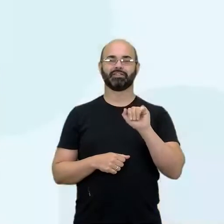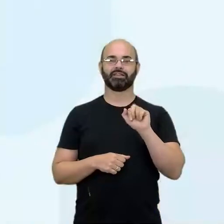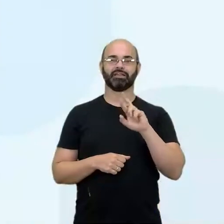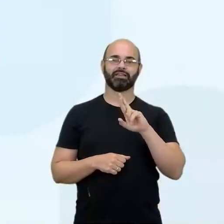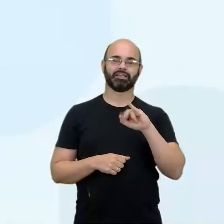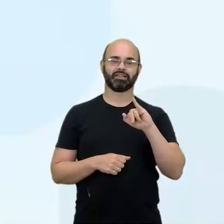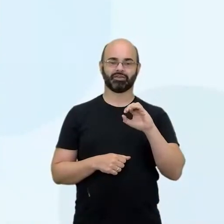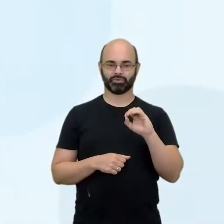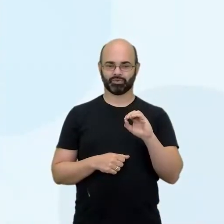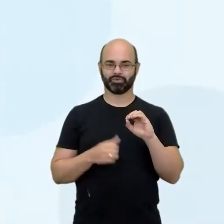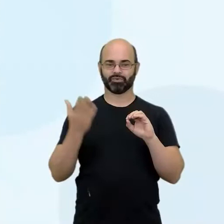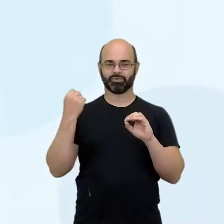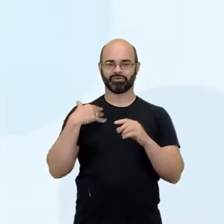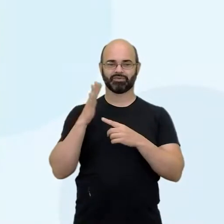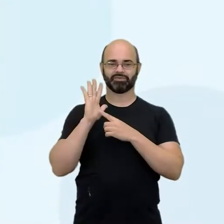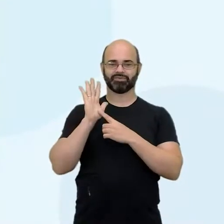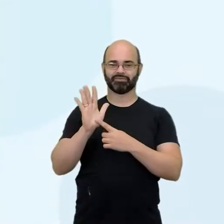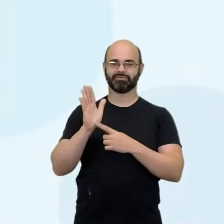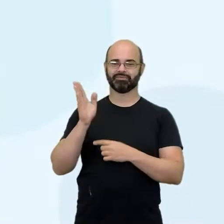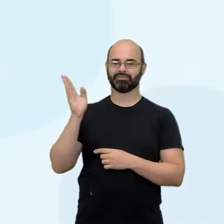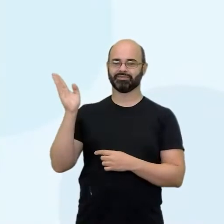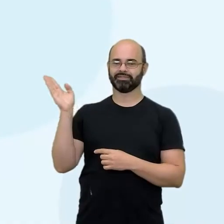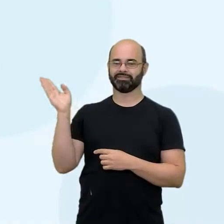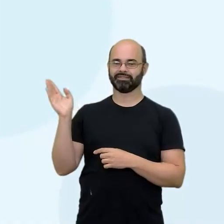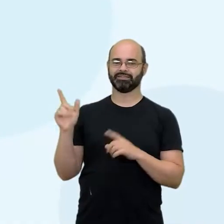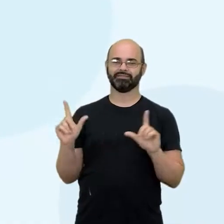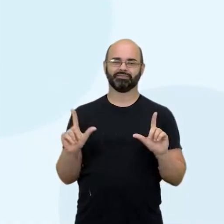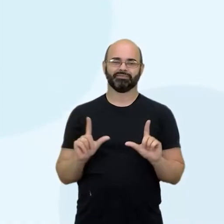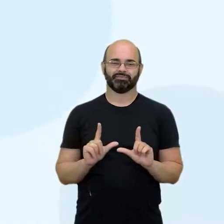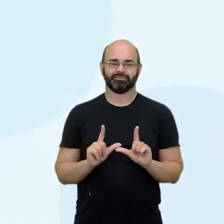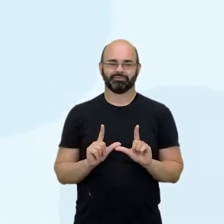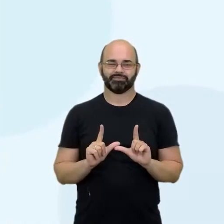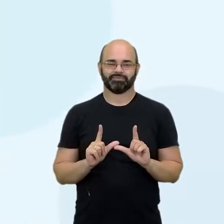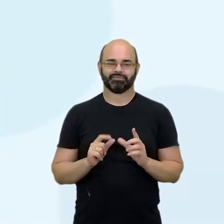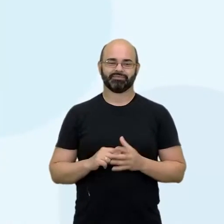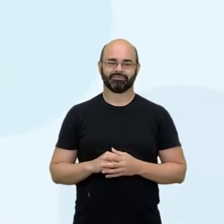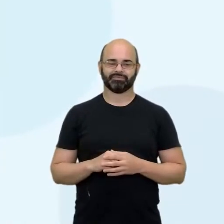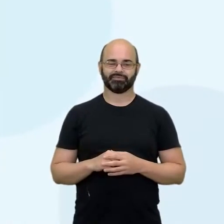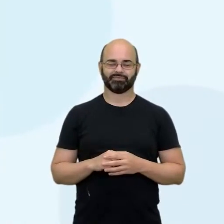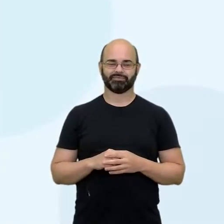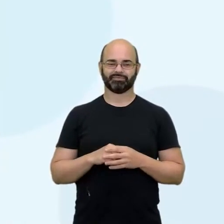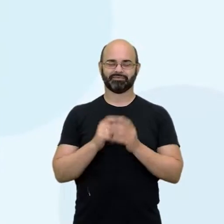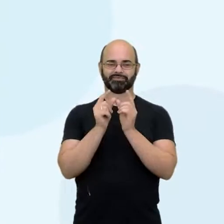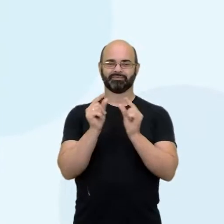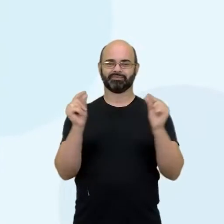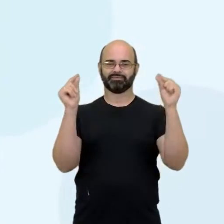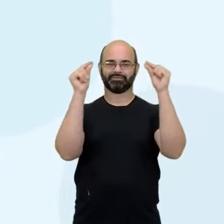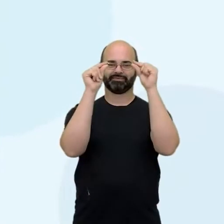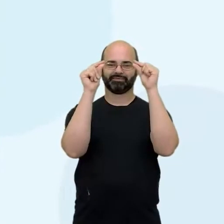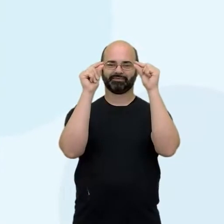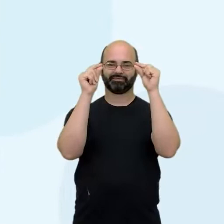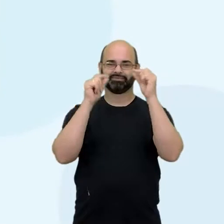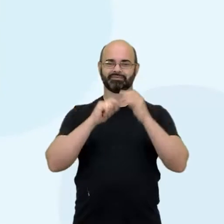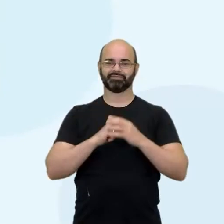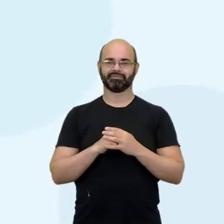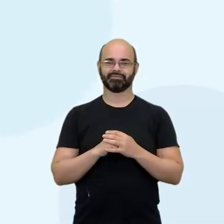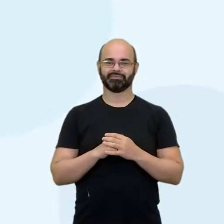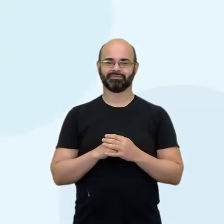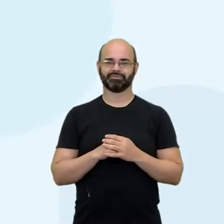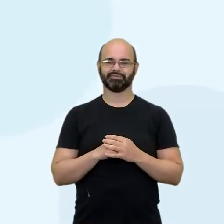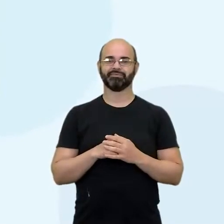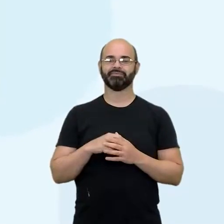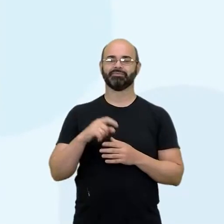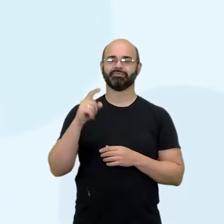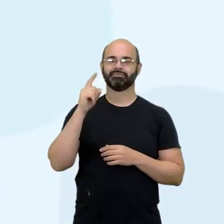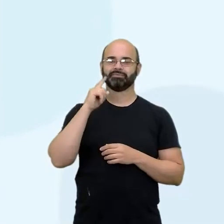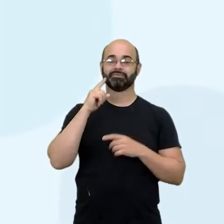na aula passada essa miniatura do abutre que está no bestiário de Aberdeen, Miniature of the Vulture in